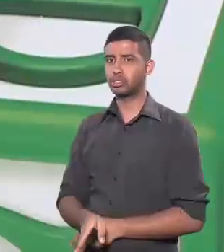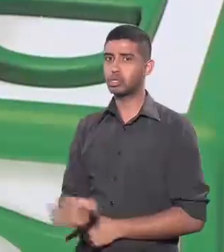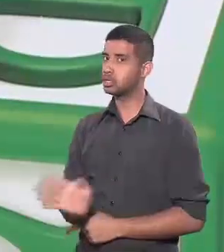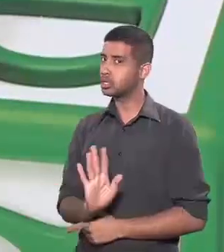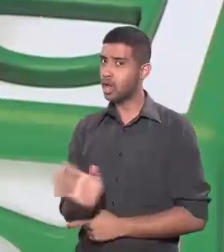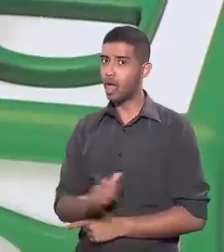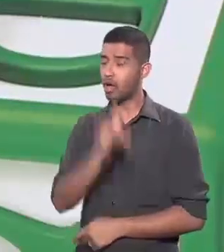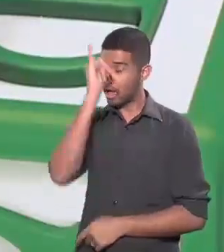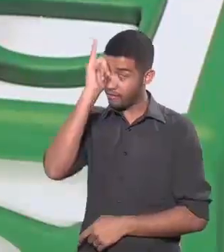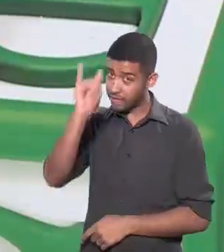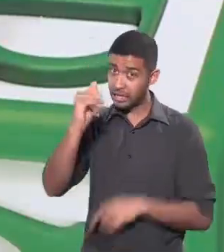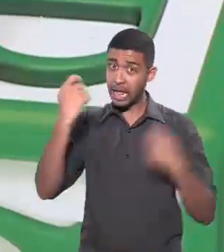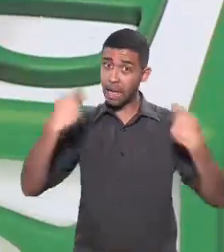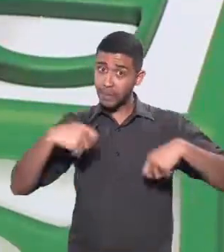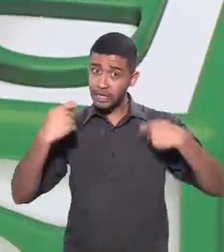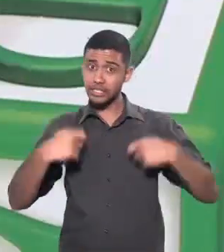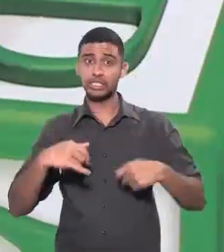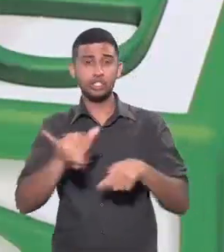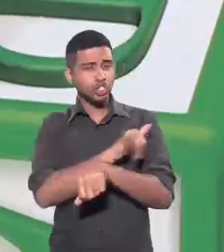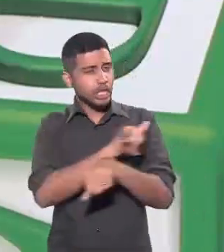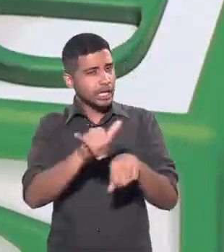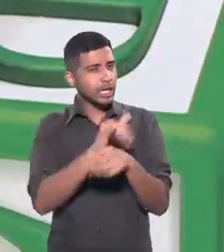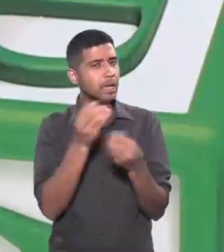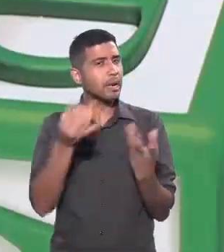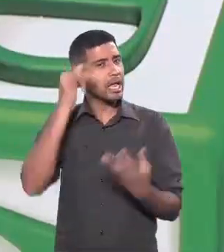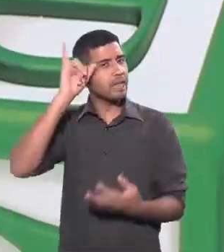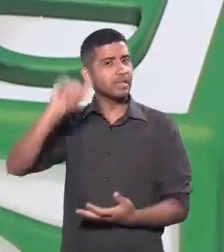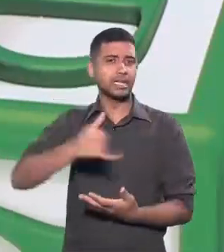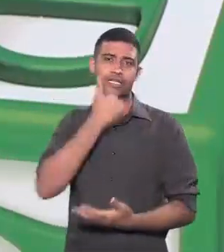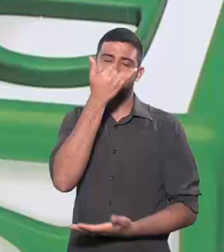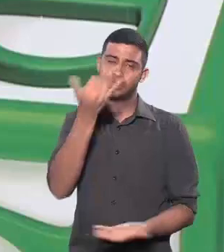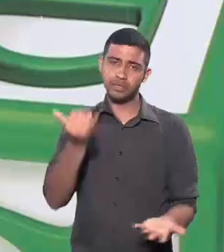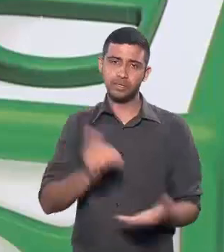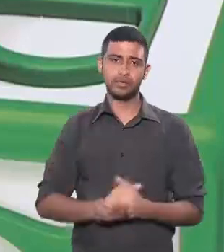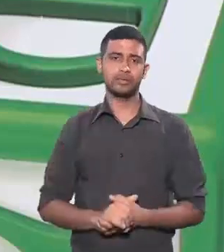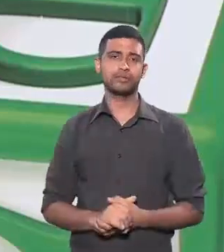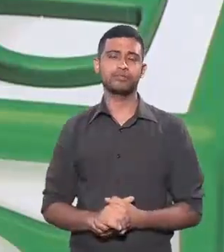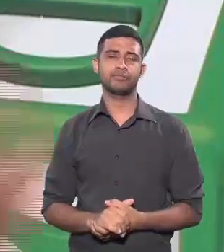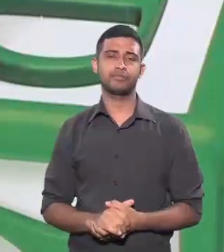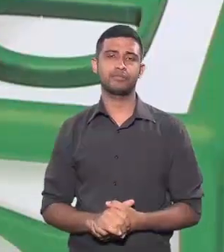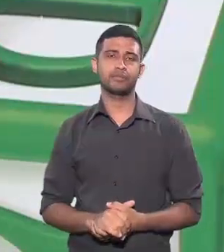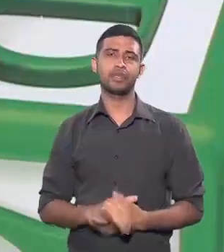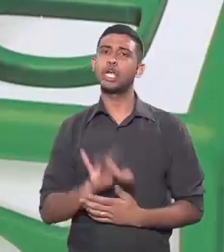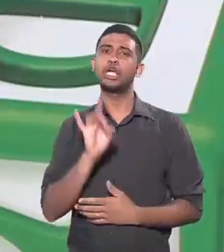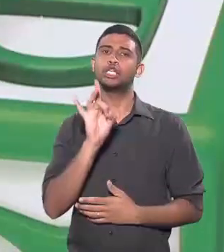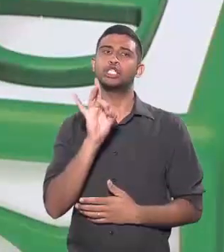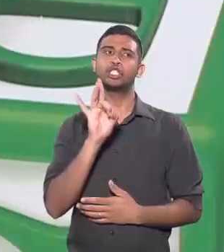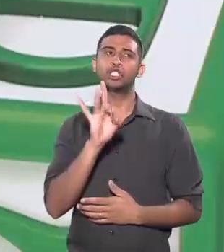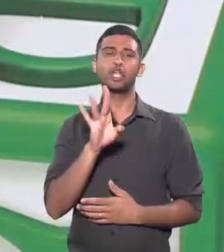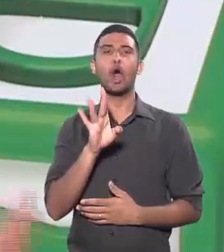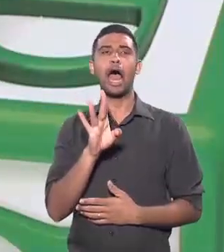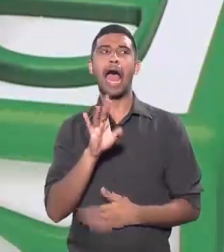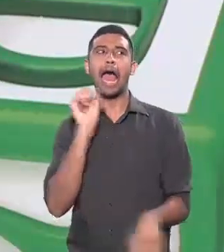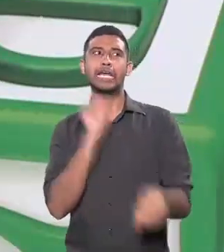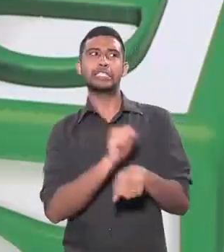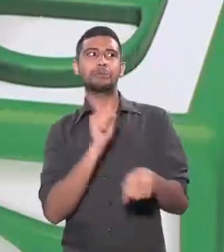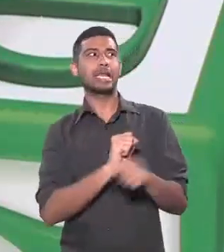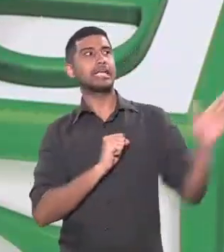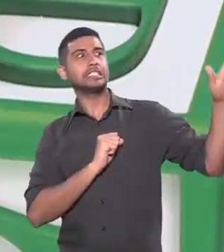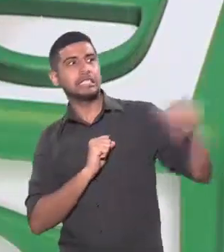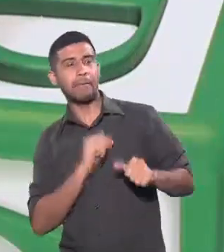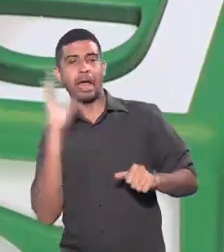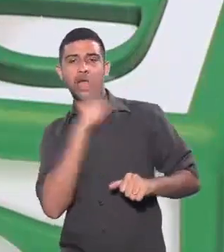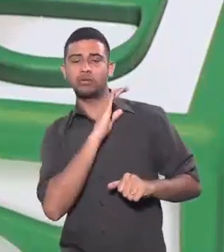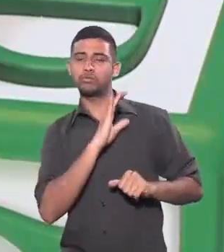que prevenir, a gente tem que botar barreiras para que não aconteça o acidente. Né? Não só contar com nossa vigilância,